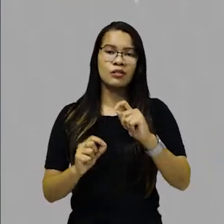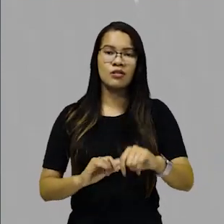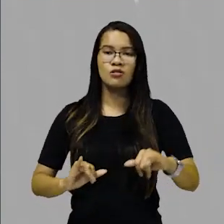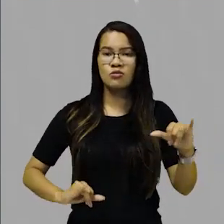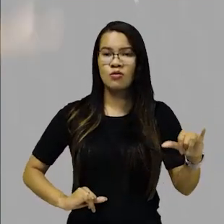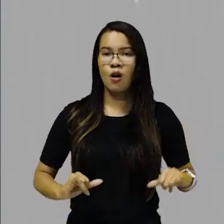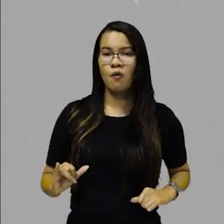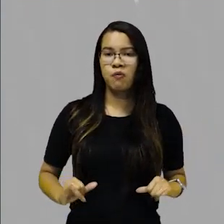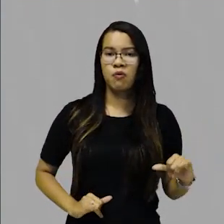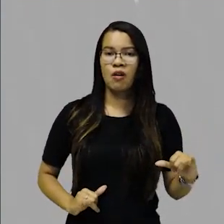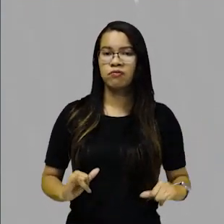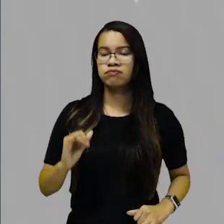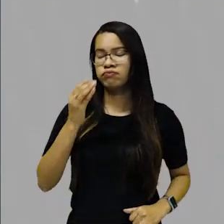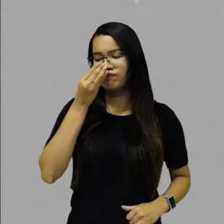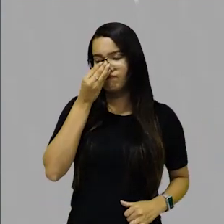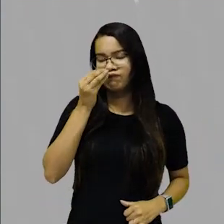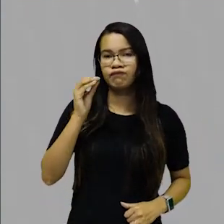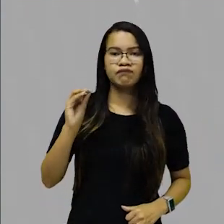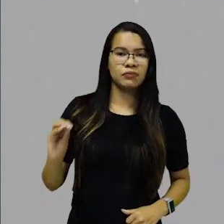quê? Ao trabalho,